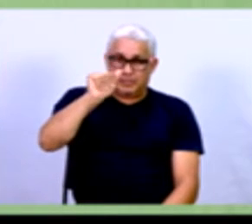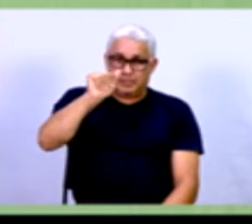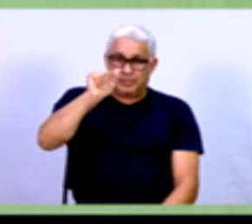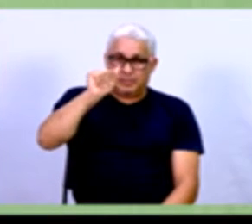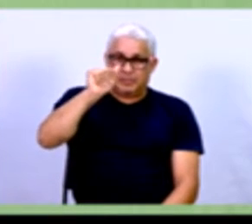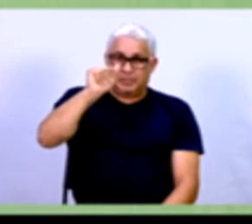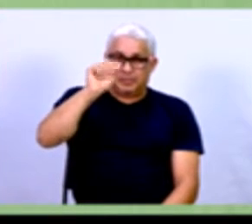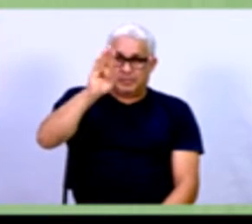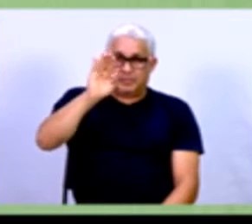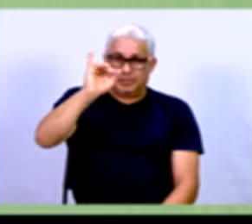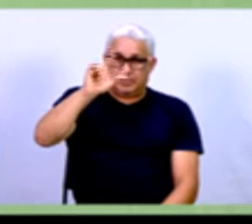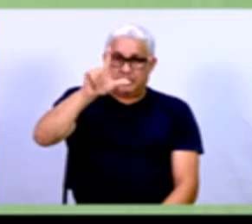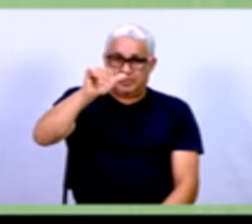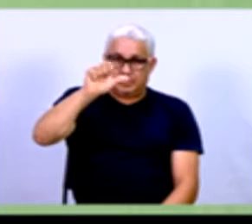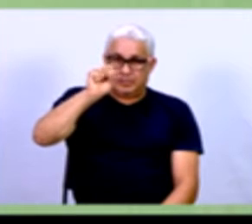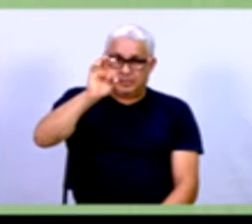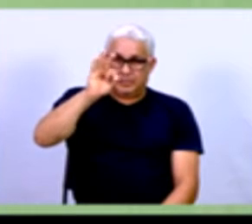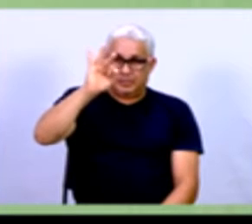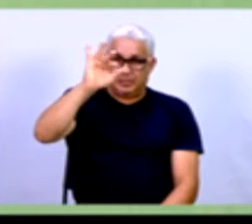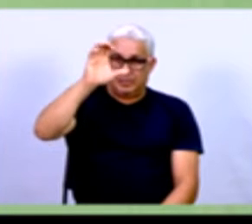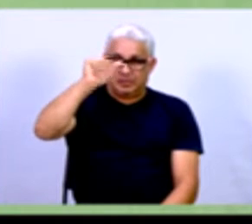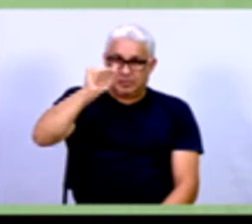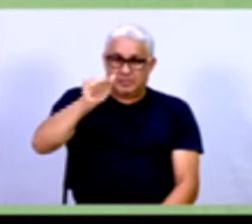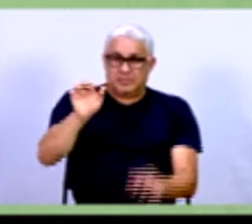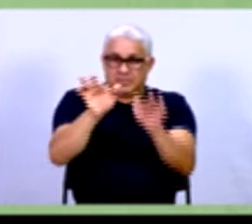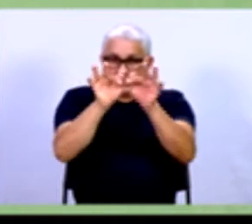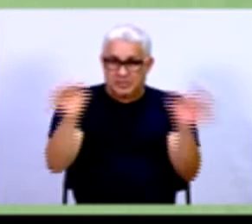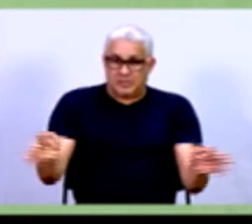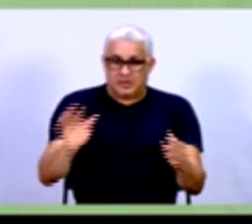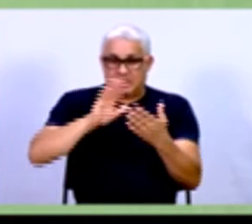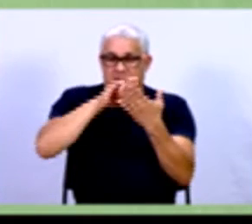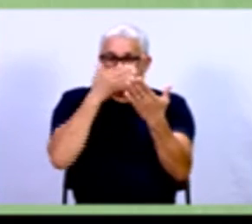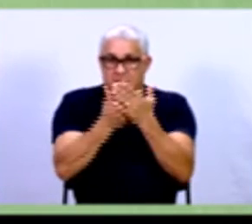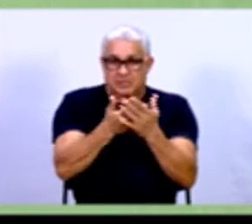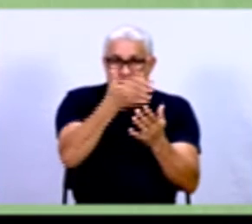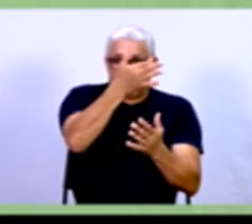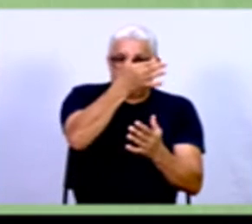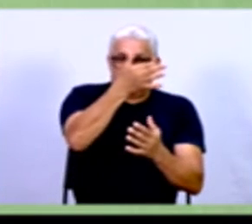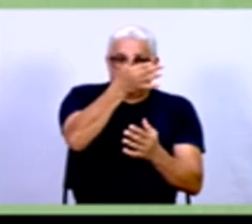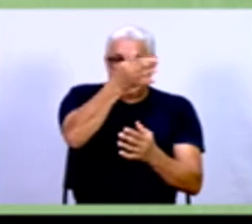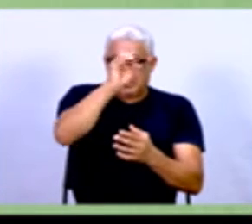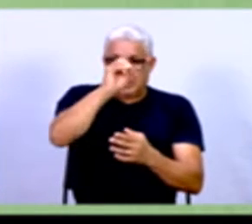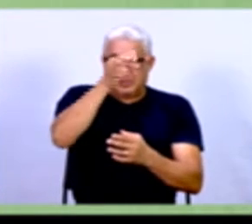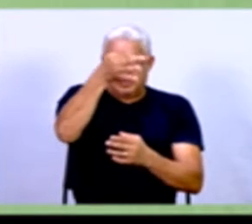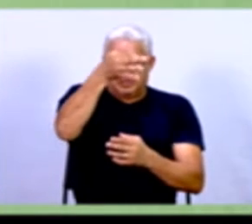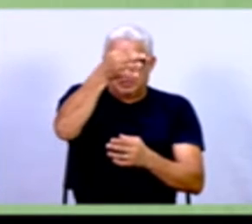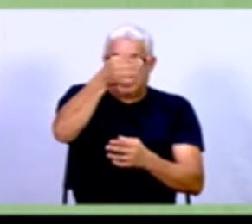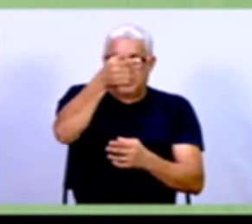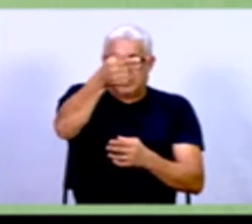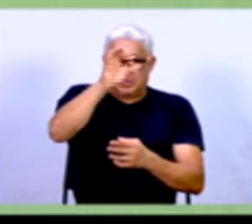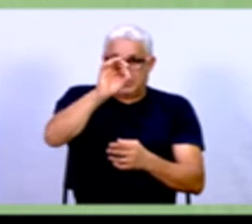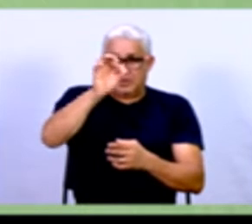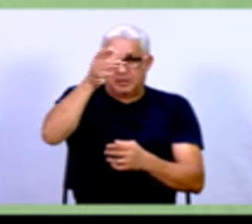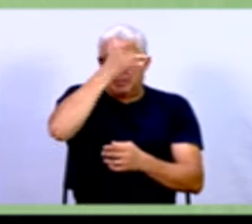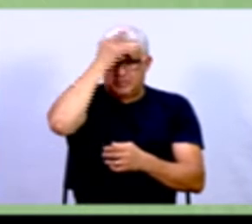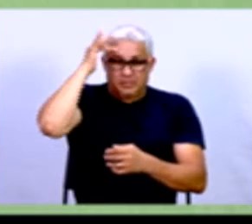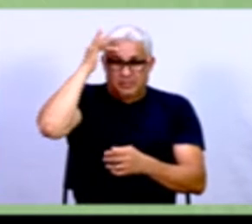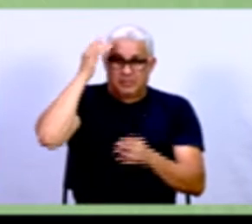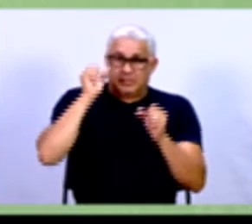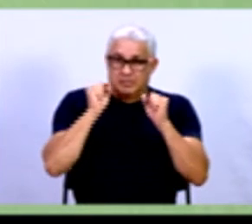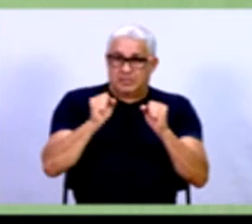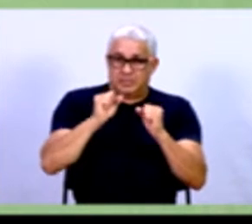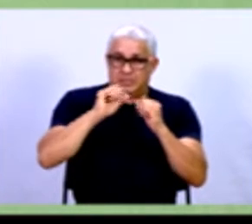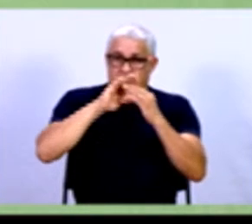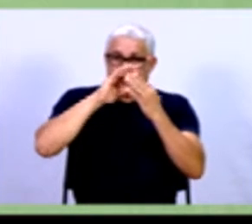uma amostra representativa do nível de escolaridade de uma comunidade de 70 pessoas, pode-se proceder da seguinte